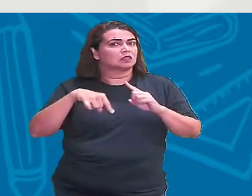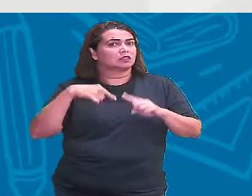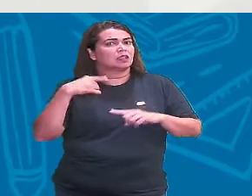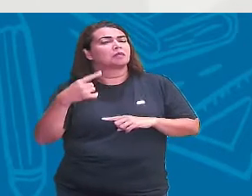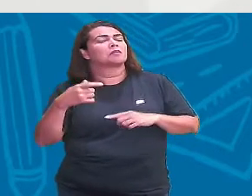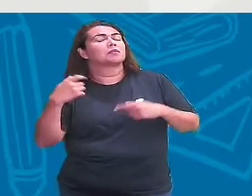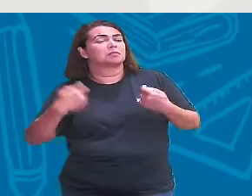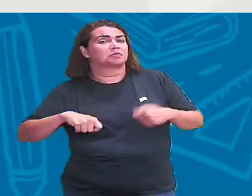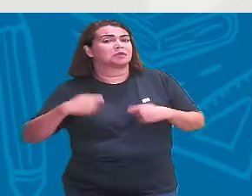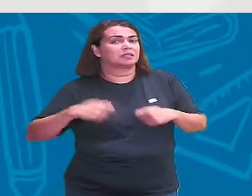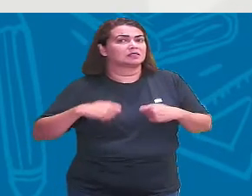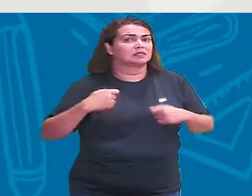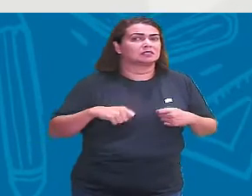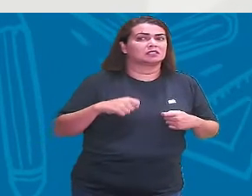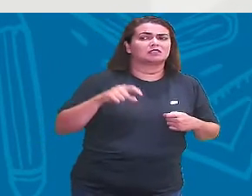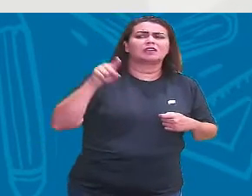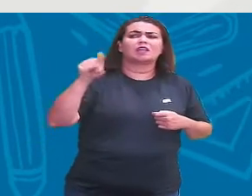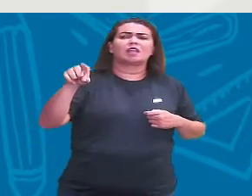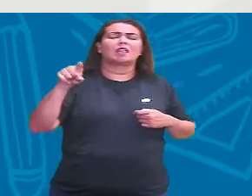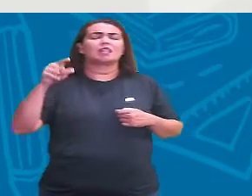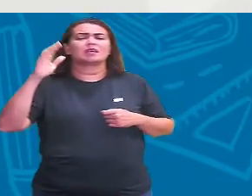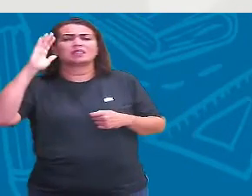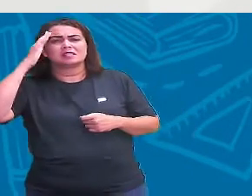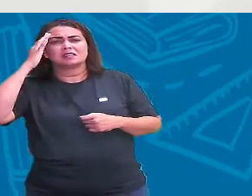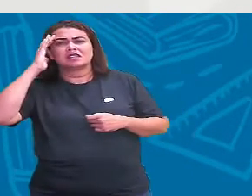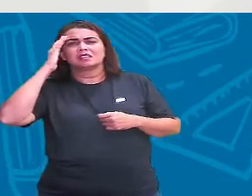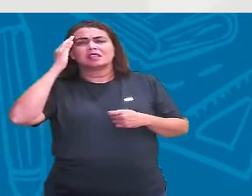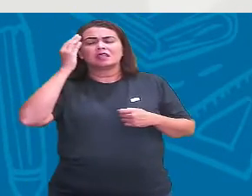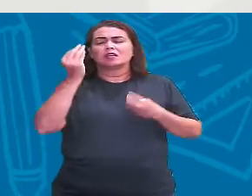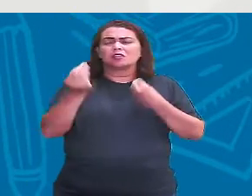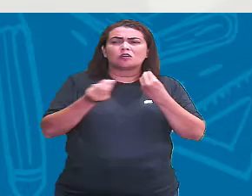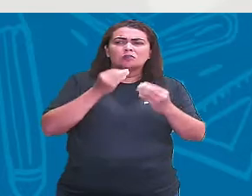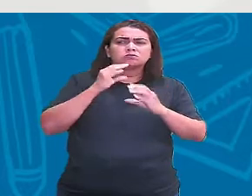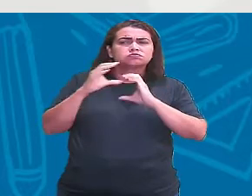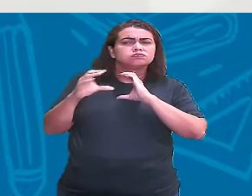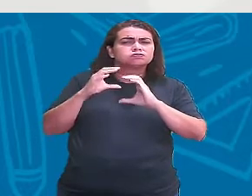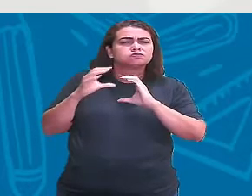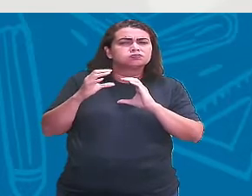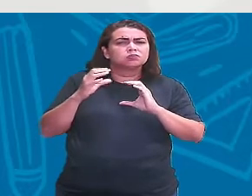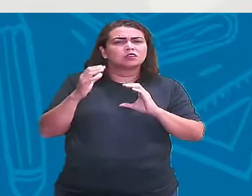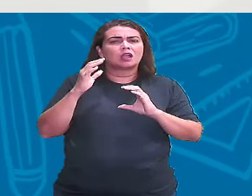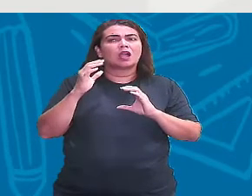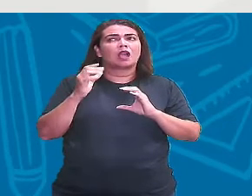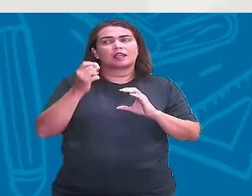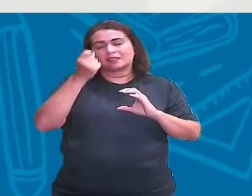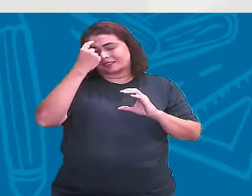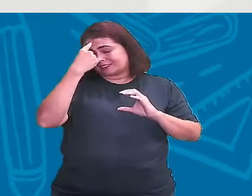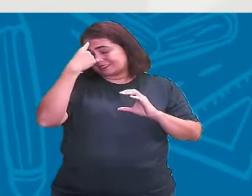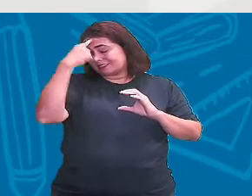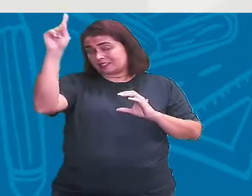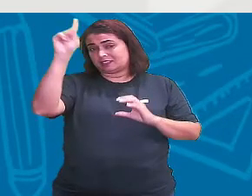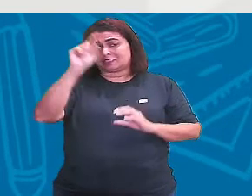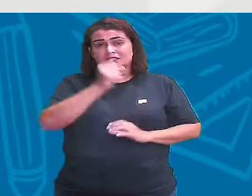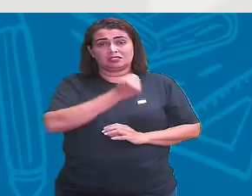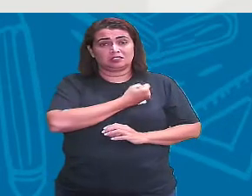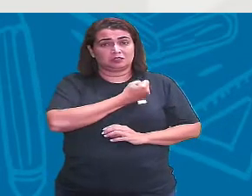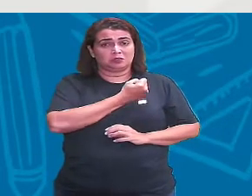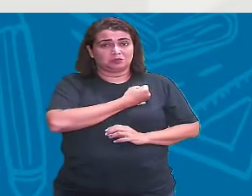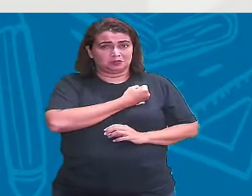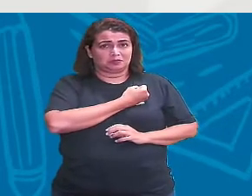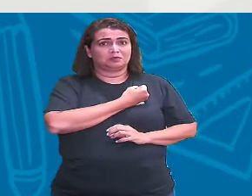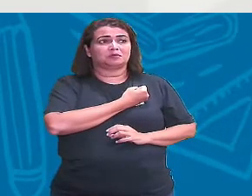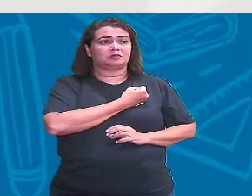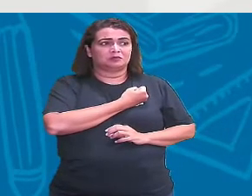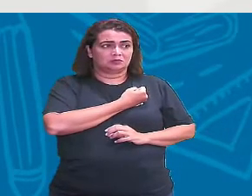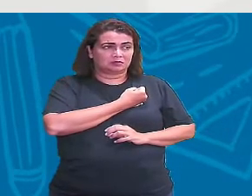dessa necessidade do outro entender exatamente a quantidade, que os números foram inventados. Então,